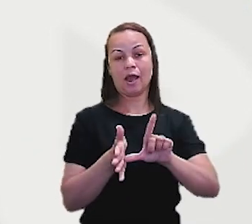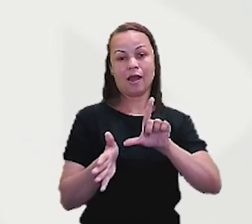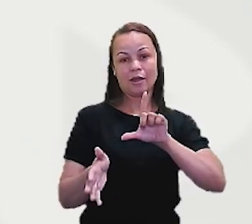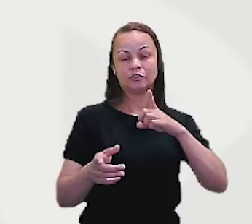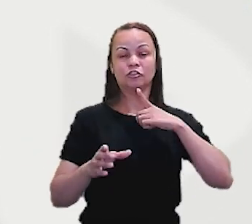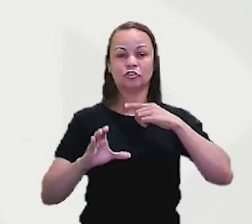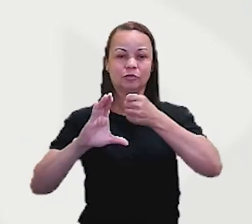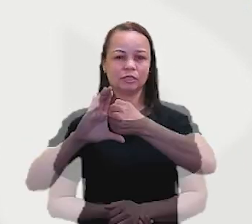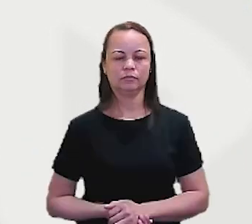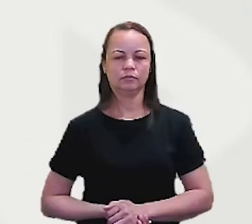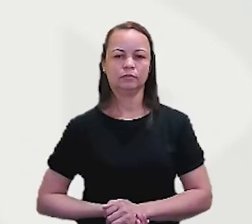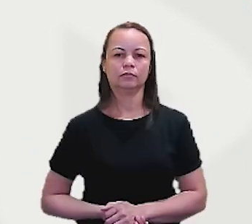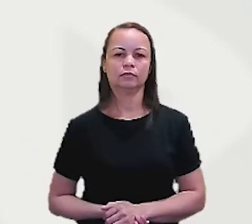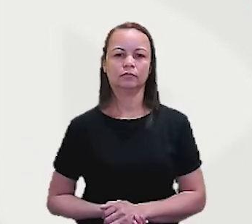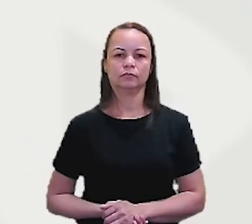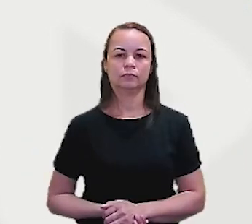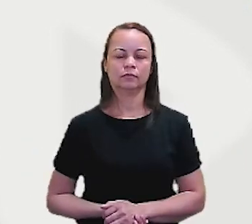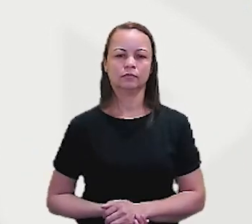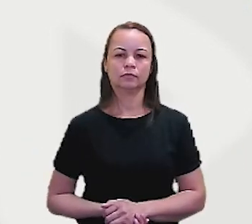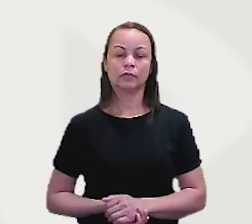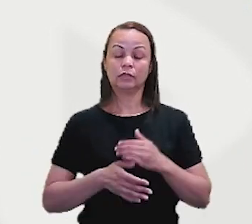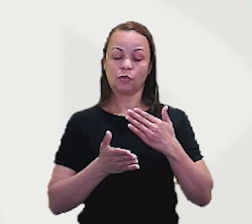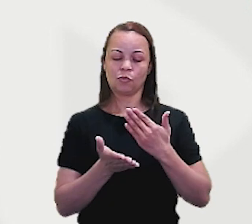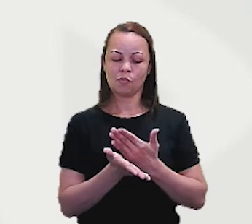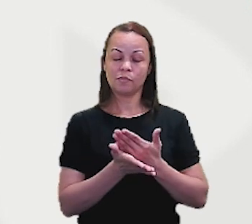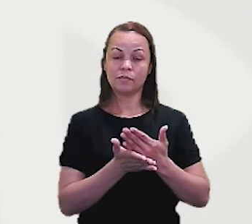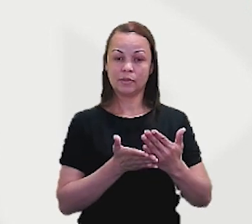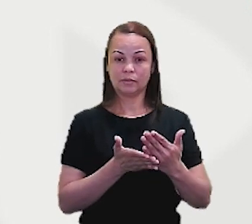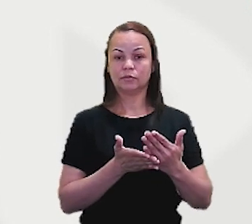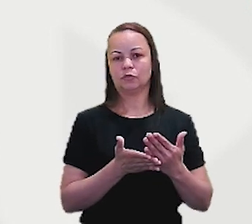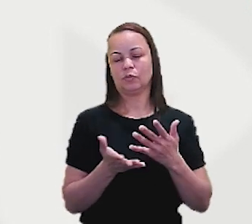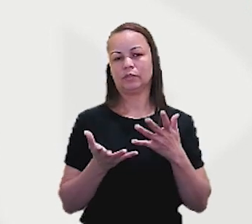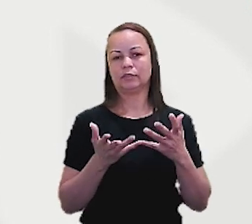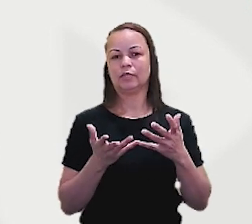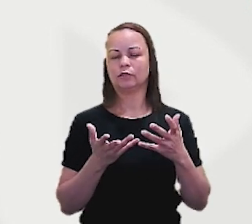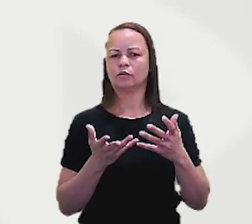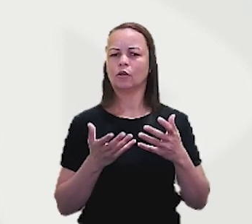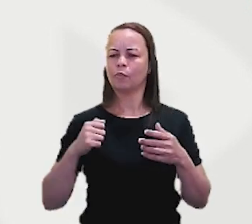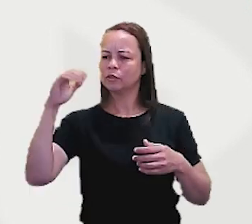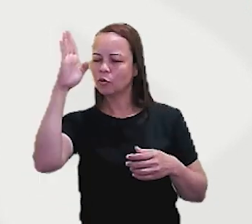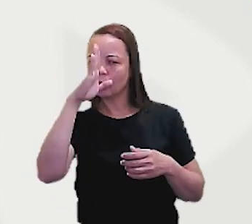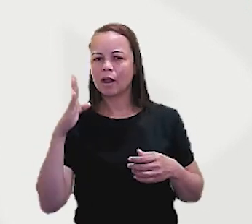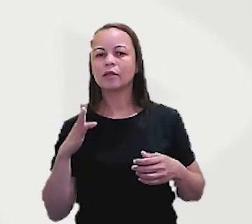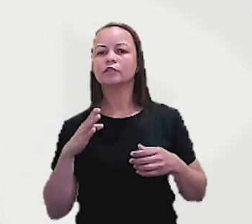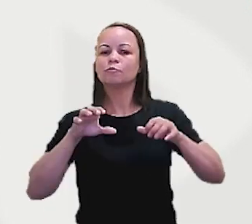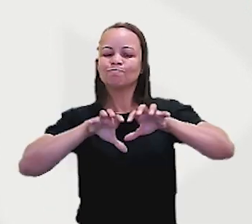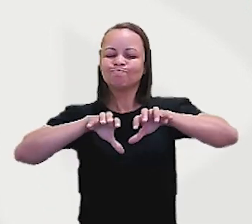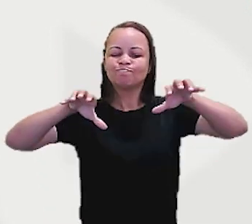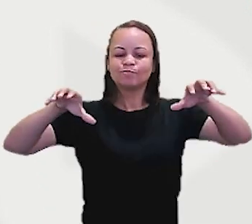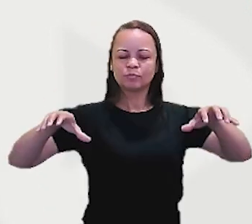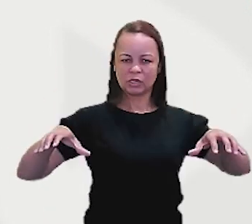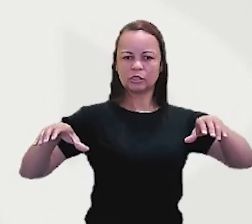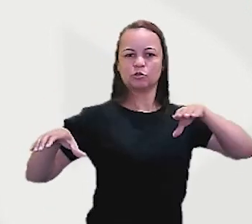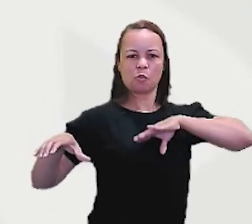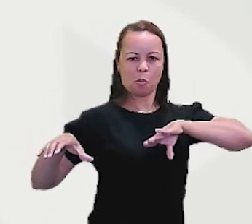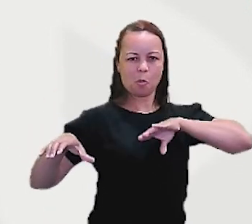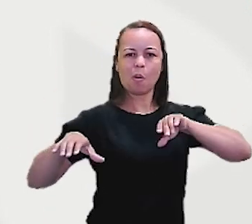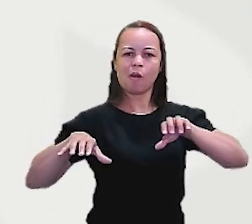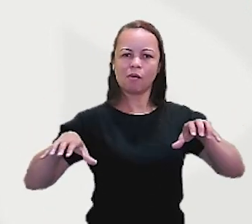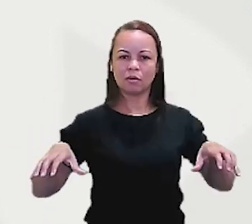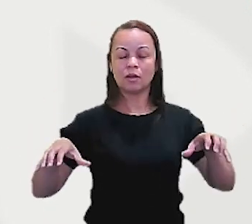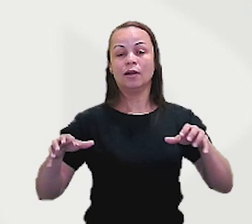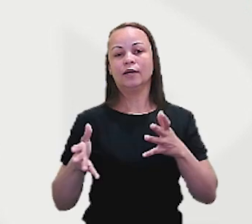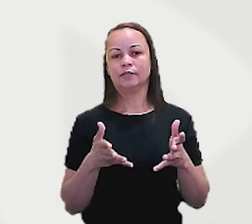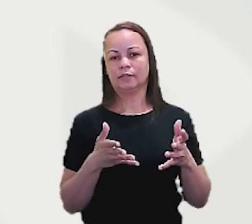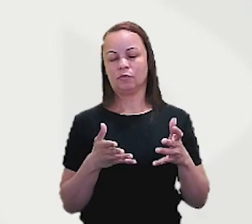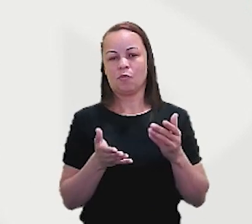características portuguesas. Então, a gente começou a ser totalmente o Brasil, mas desprendido de Portugal. Começamos